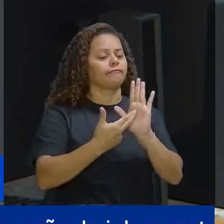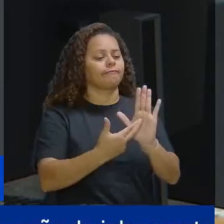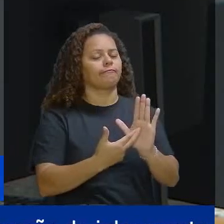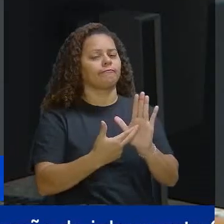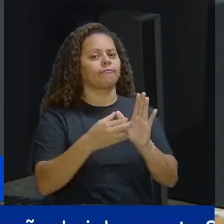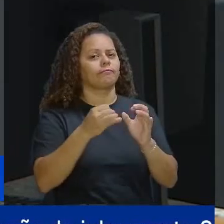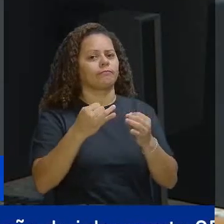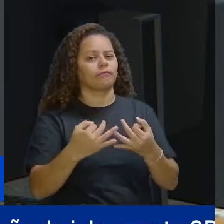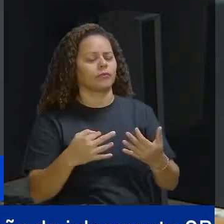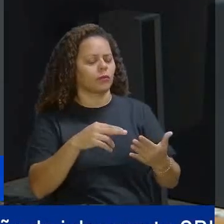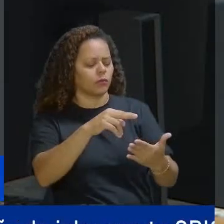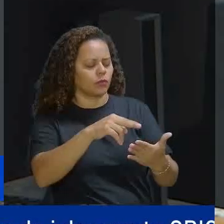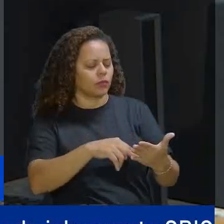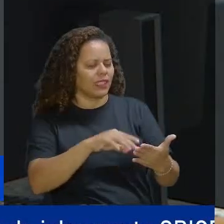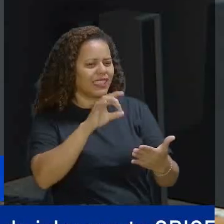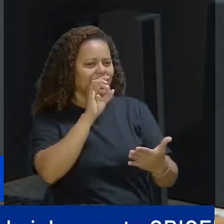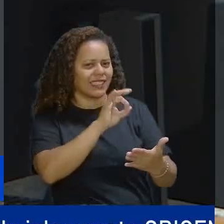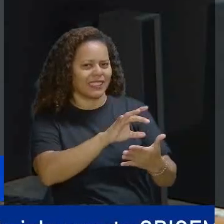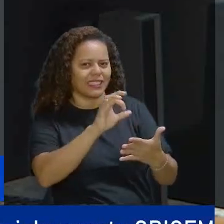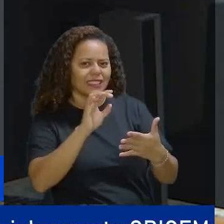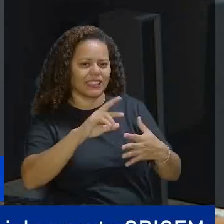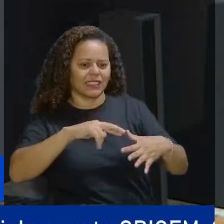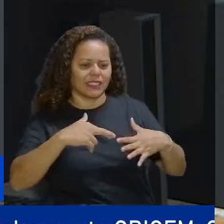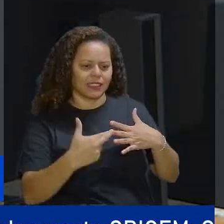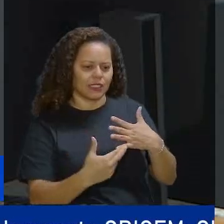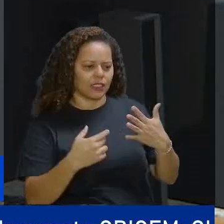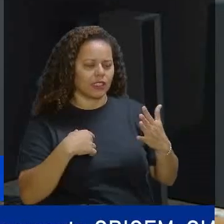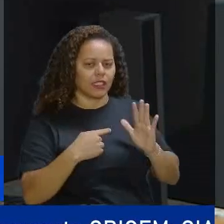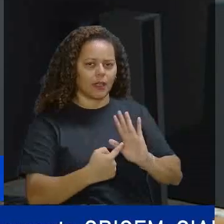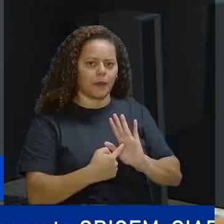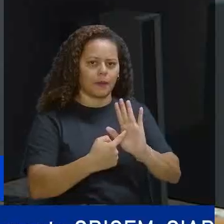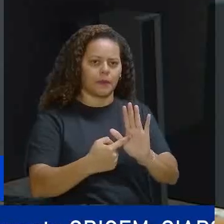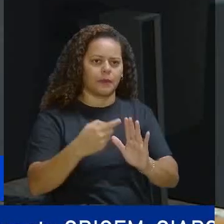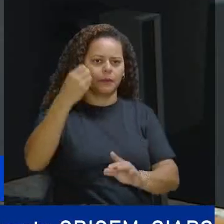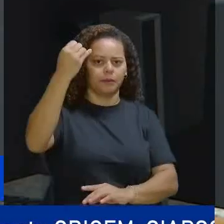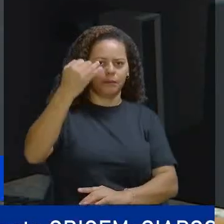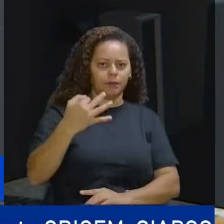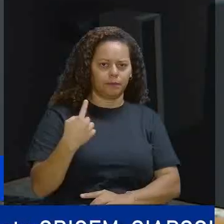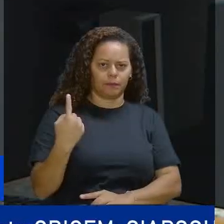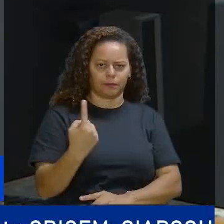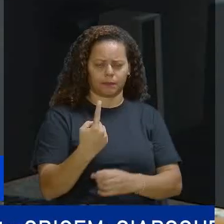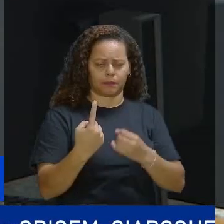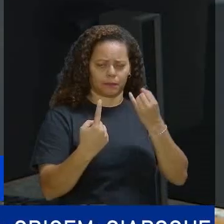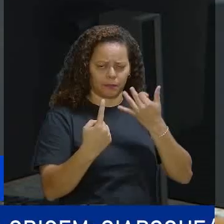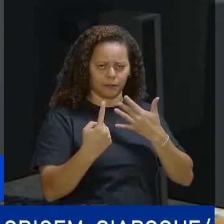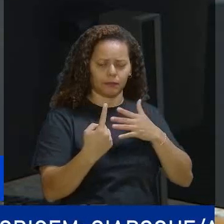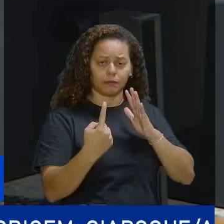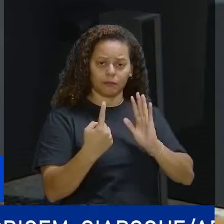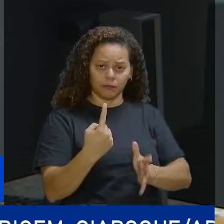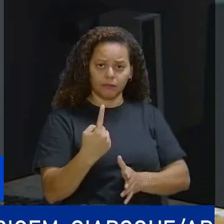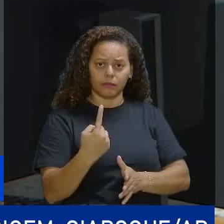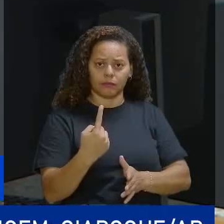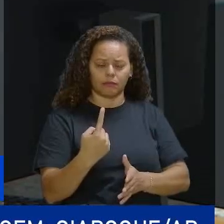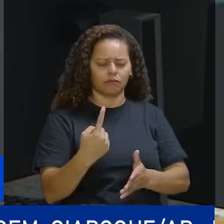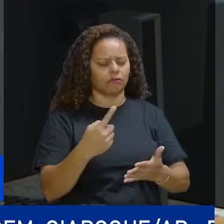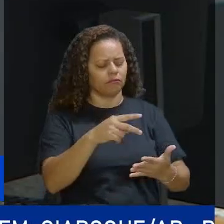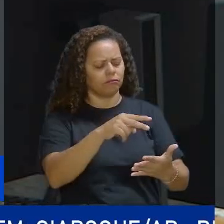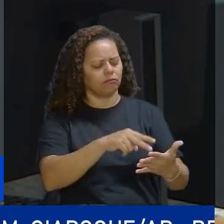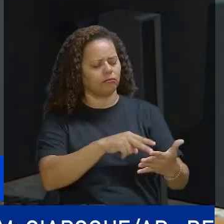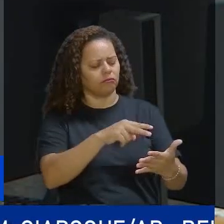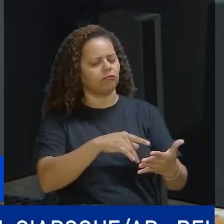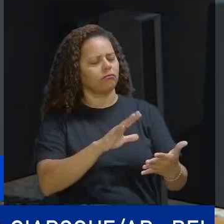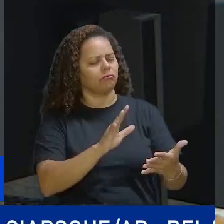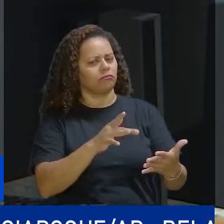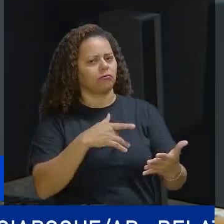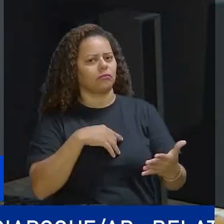sido assegurado em cada recurso o tempo regimental para manifestação oral por advogado constituído. Assim, o que se verifica é mero inconformismo da parte